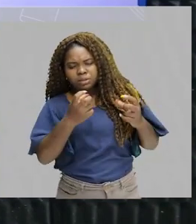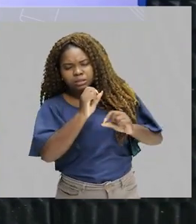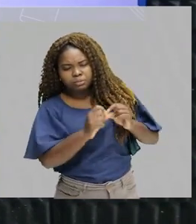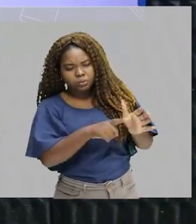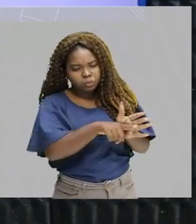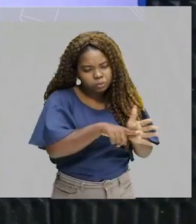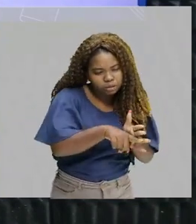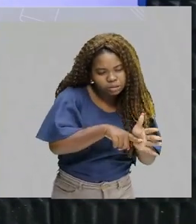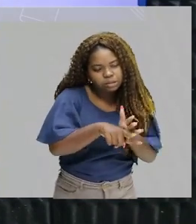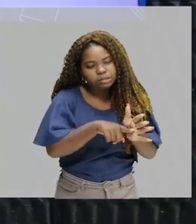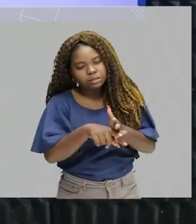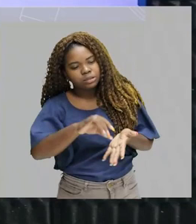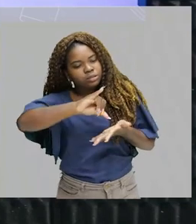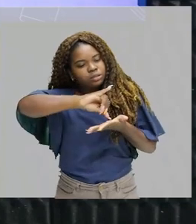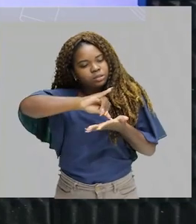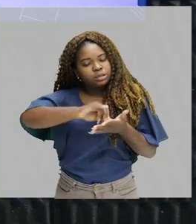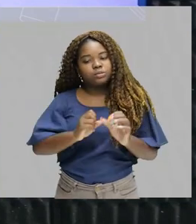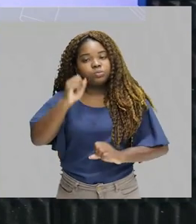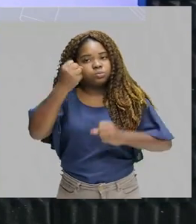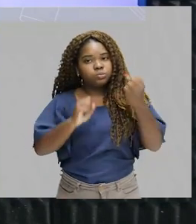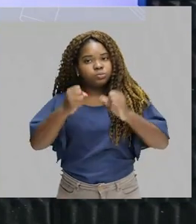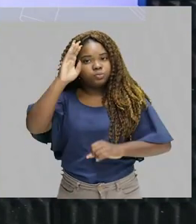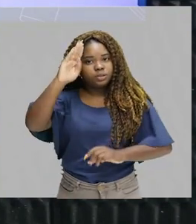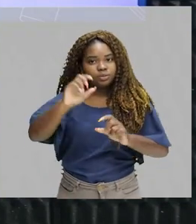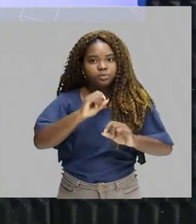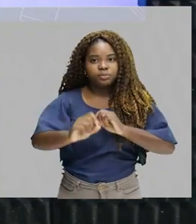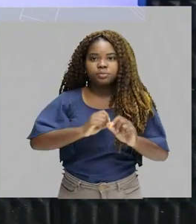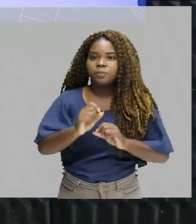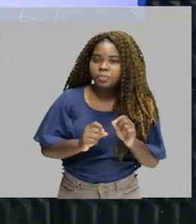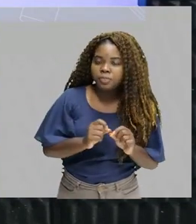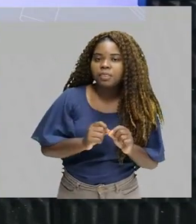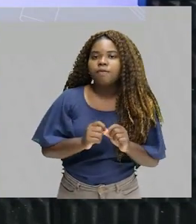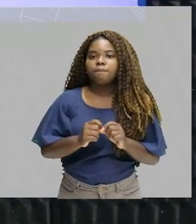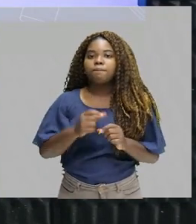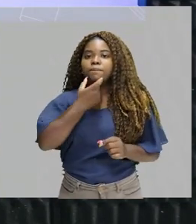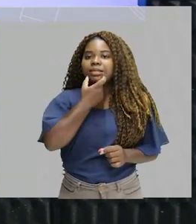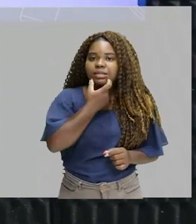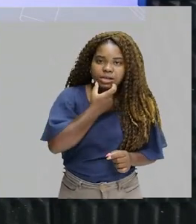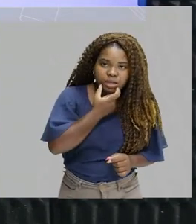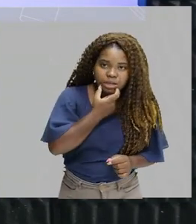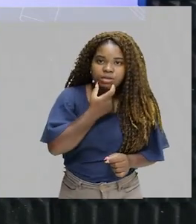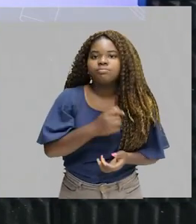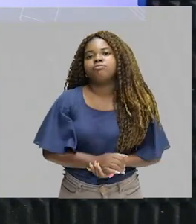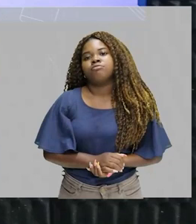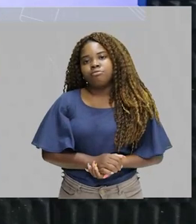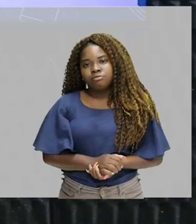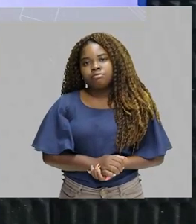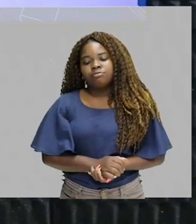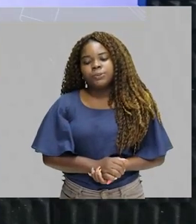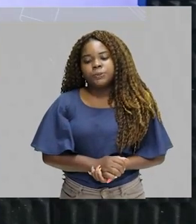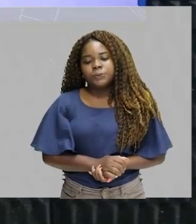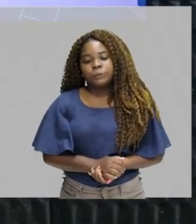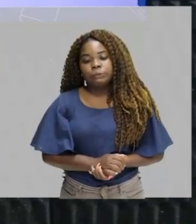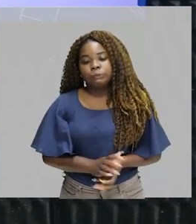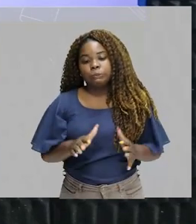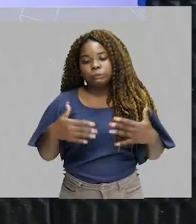principalmente na Inglaterra que era o país onde esse modelo de produção já estava mais consolidado certo